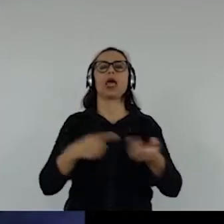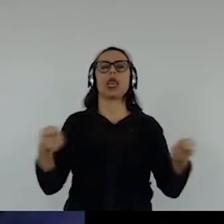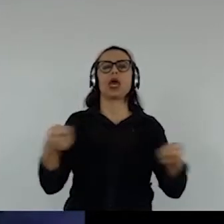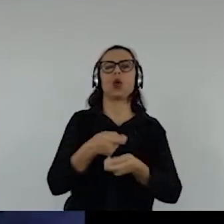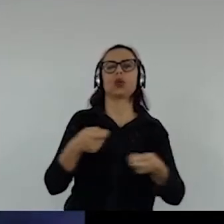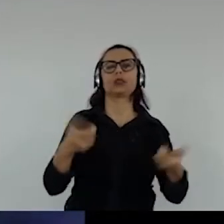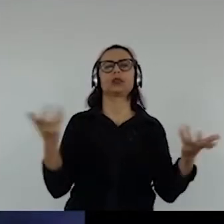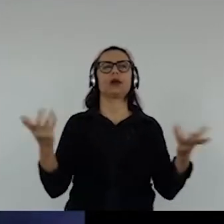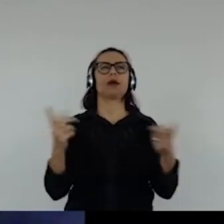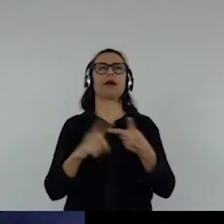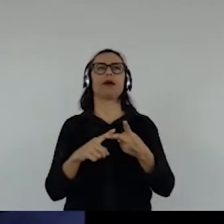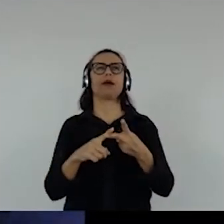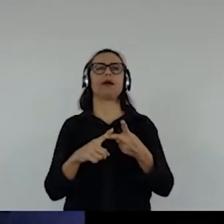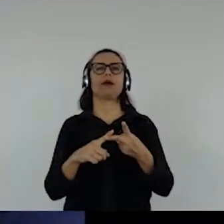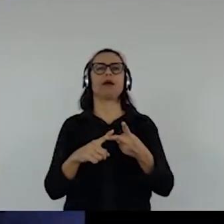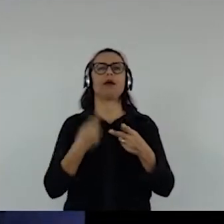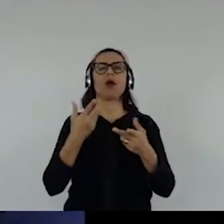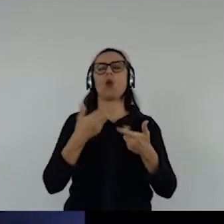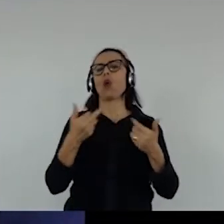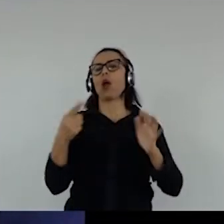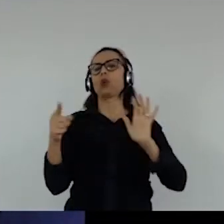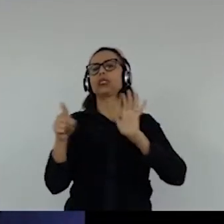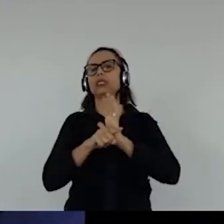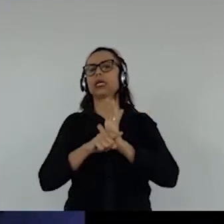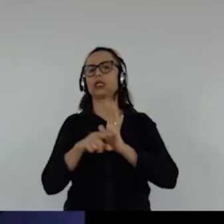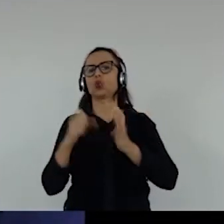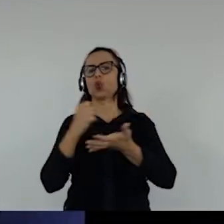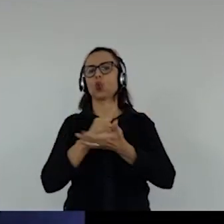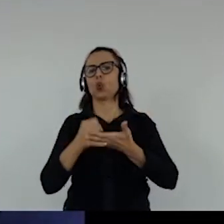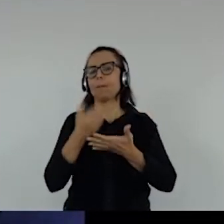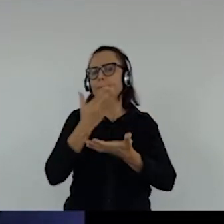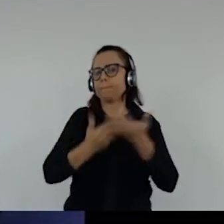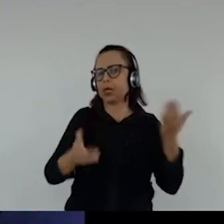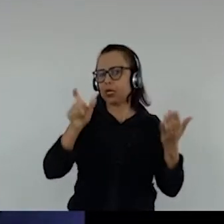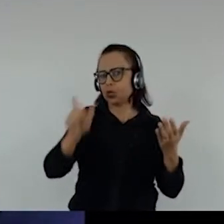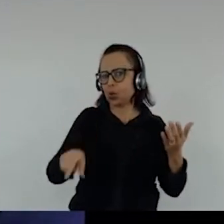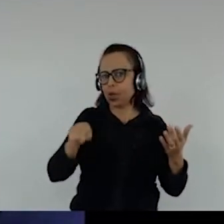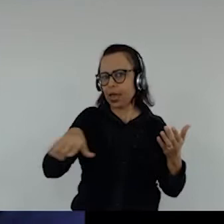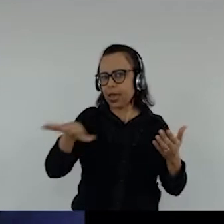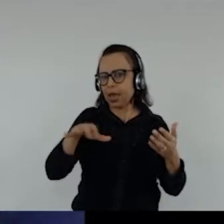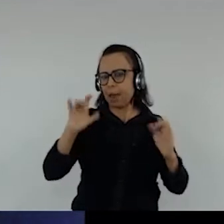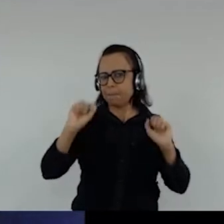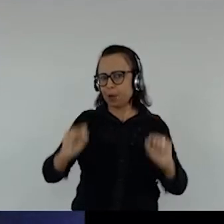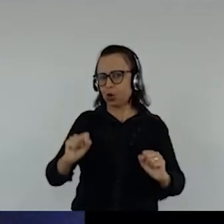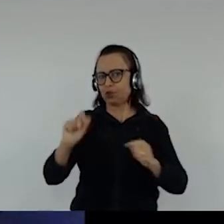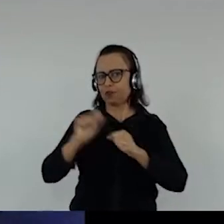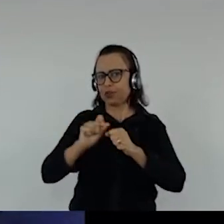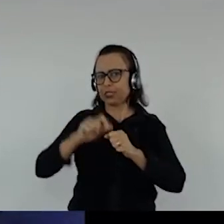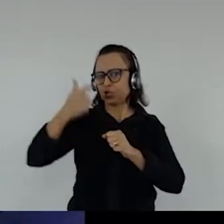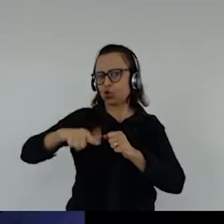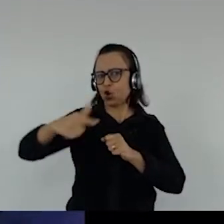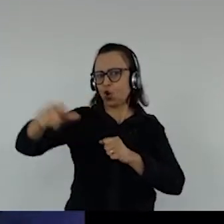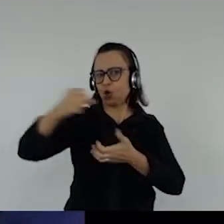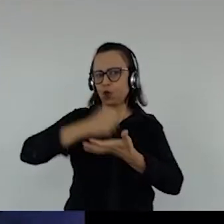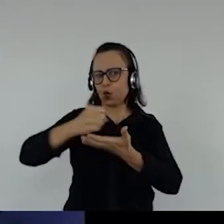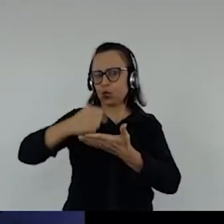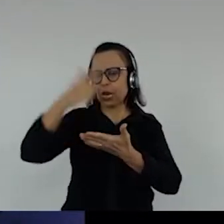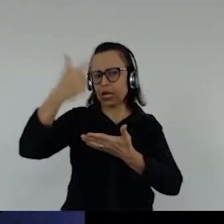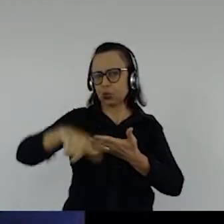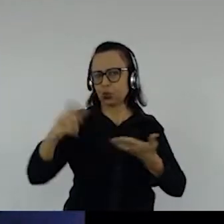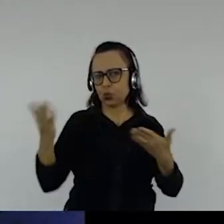Efeito negativo do contrato? Perderia ela a capacidade de resolução e revisão dos contratos, porque